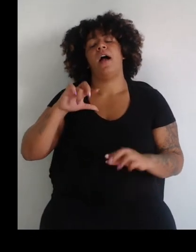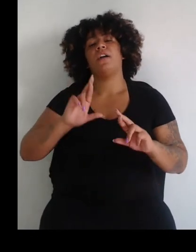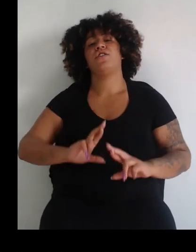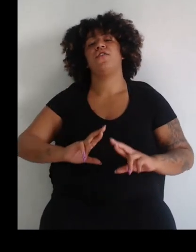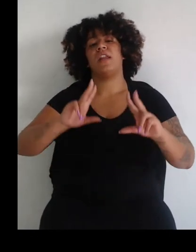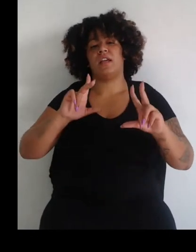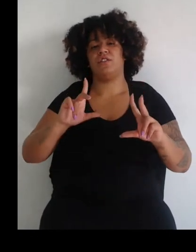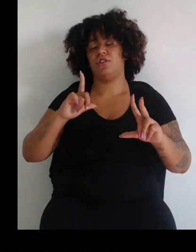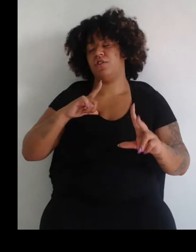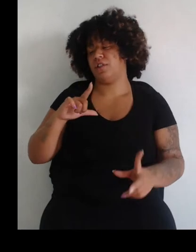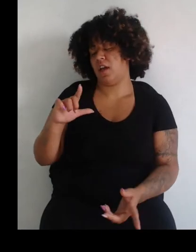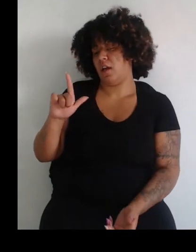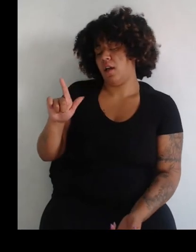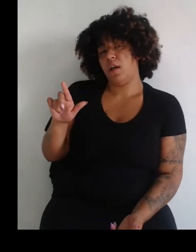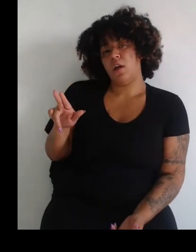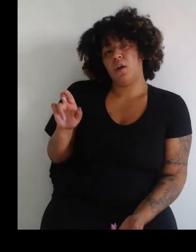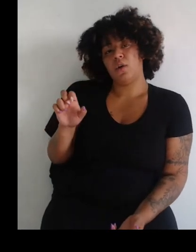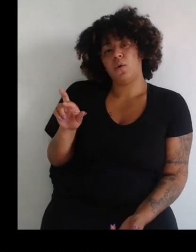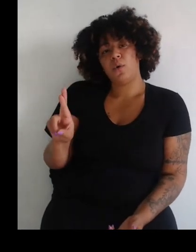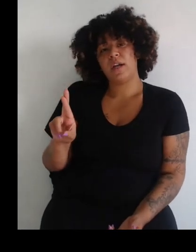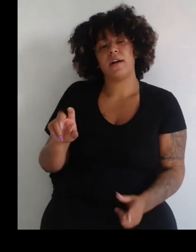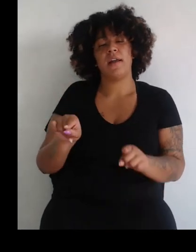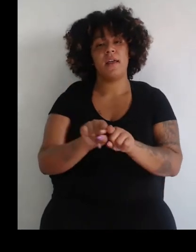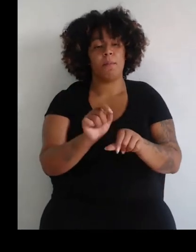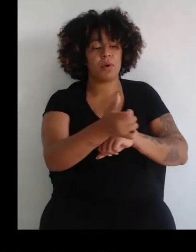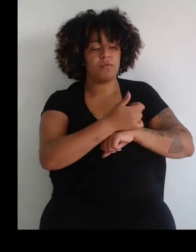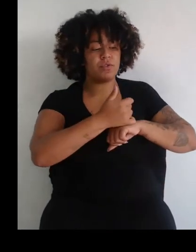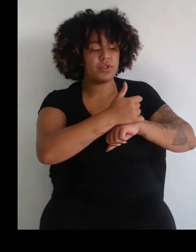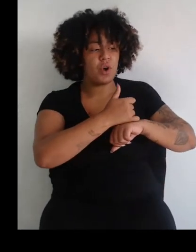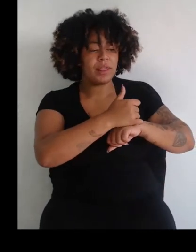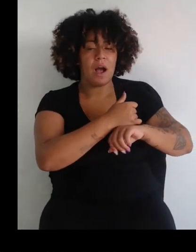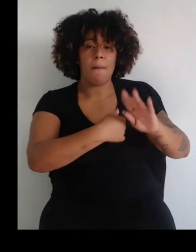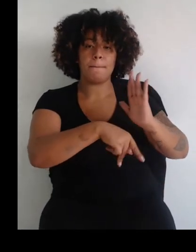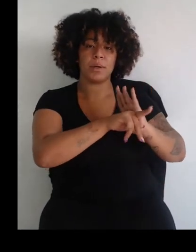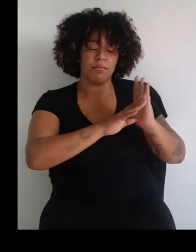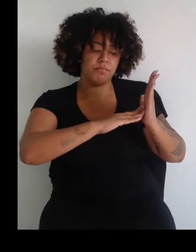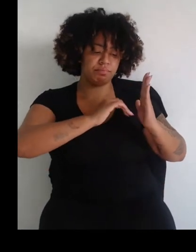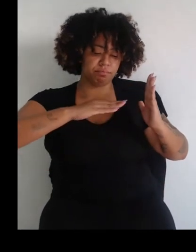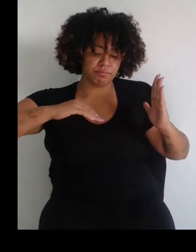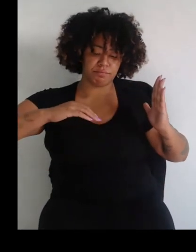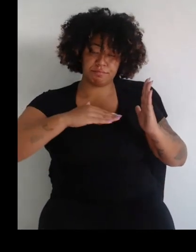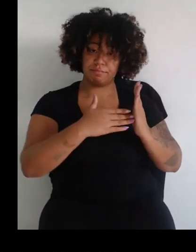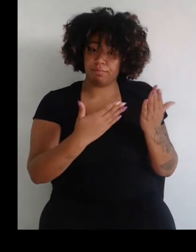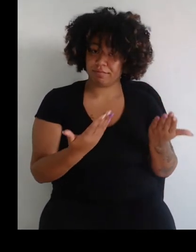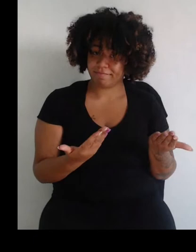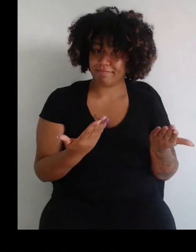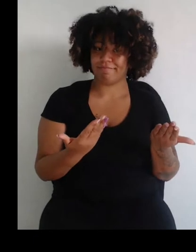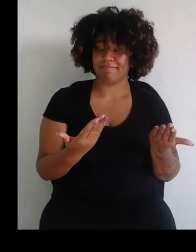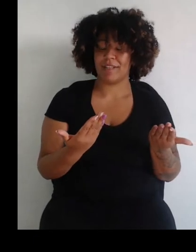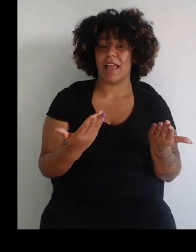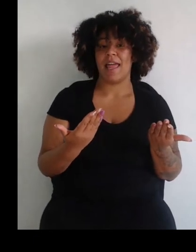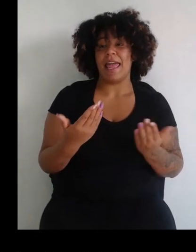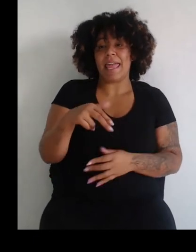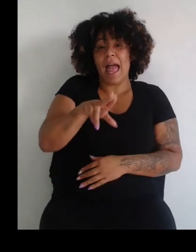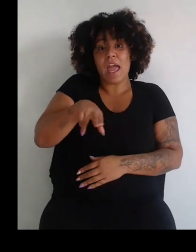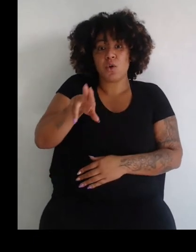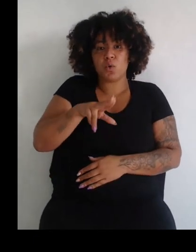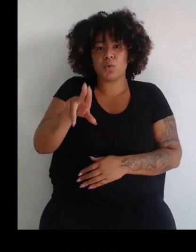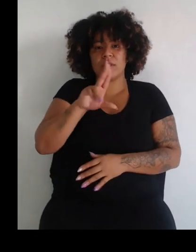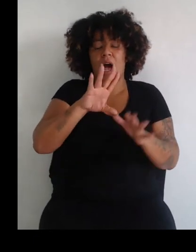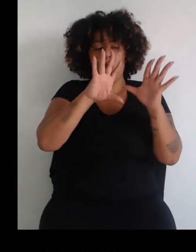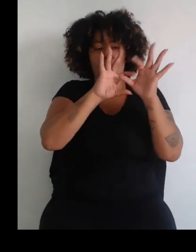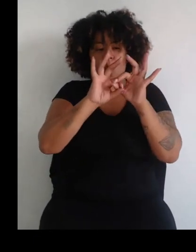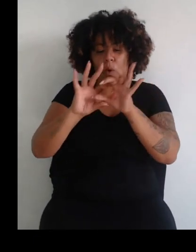plástico Na verdade o entre guerras para bacon levou o sucesso como designers interiores